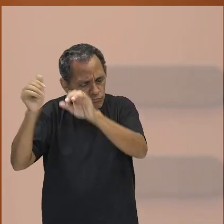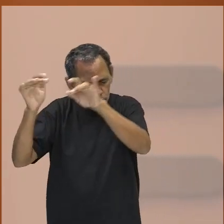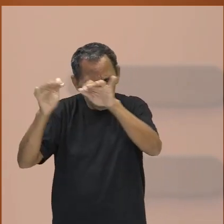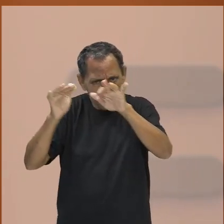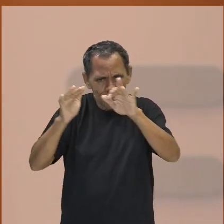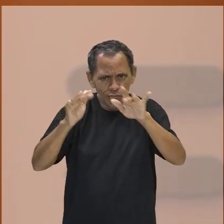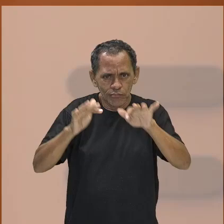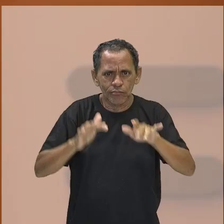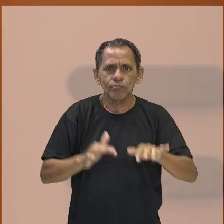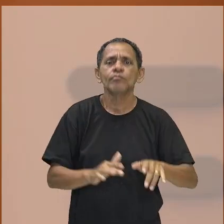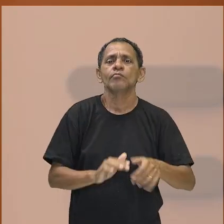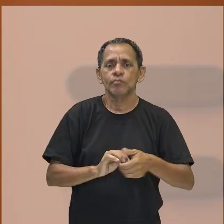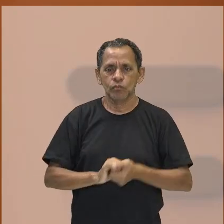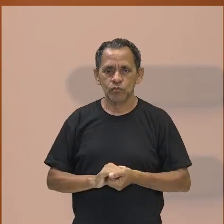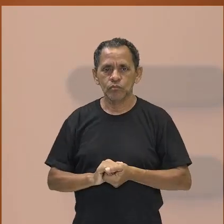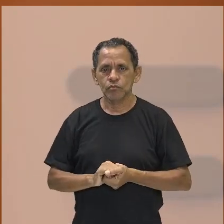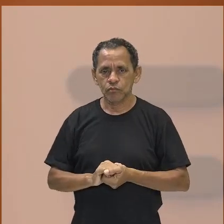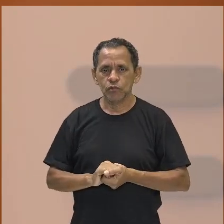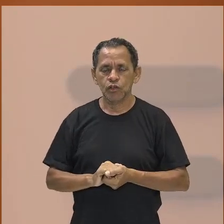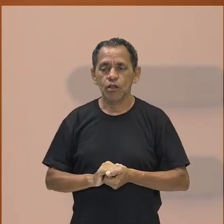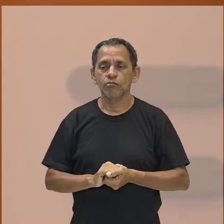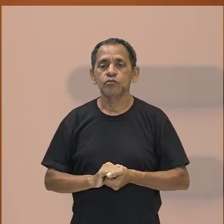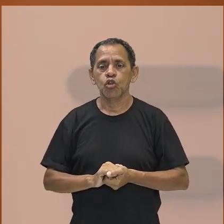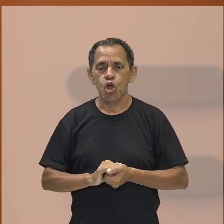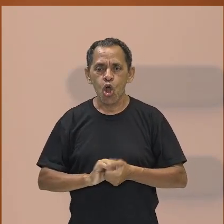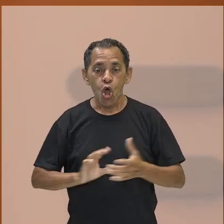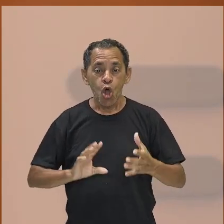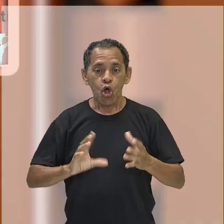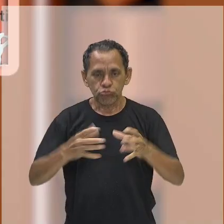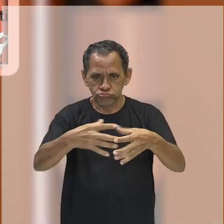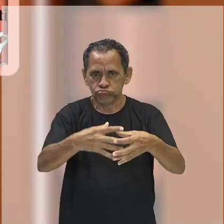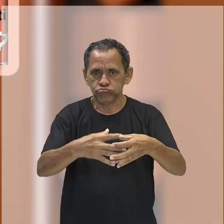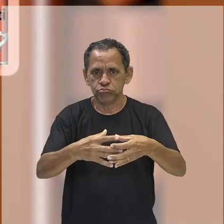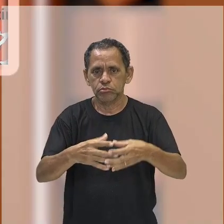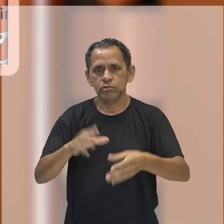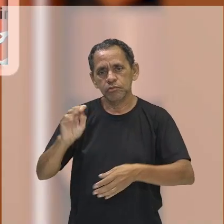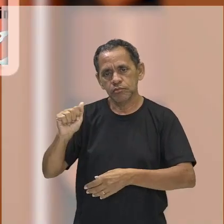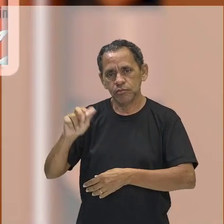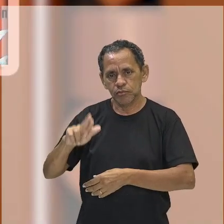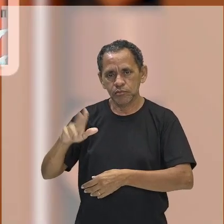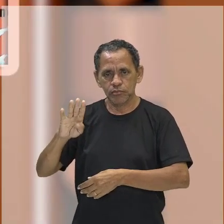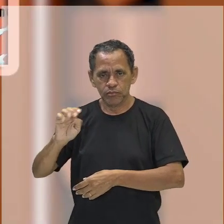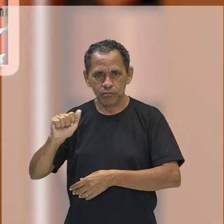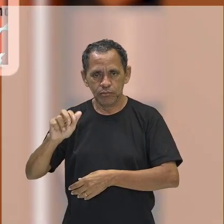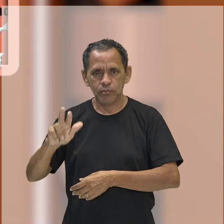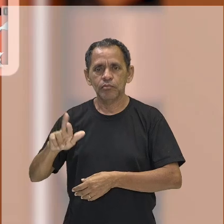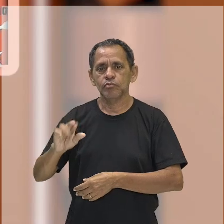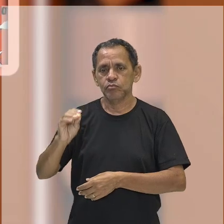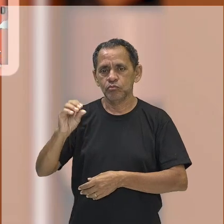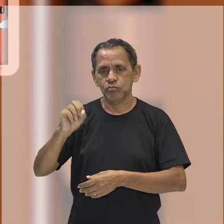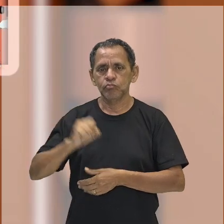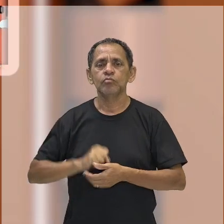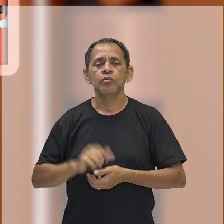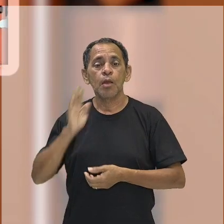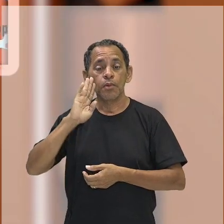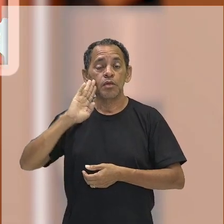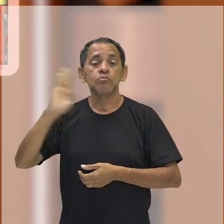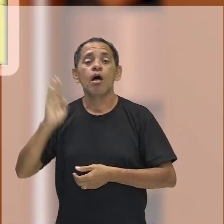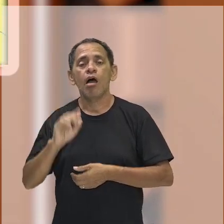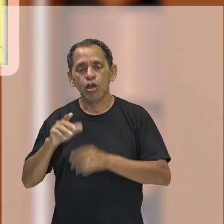de ondas, de hordes bárbaras. Acompanhe aí comigo. Principais povos que invadiram o Império